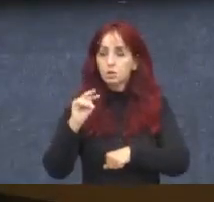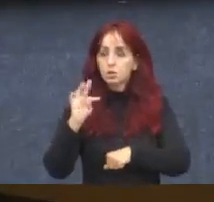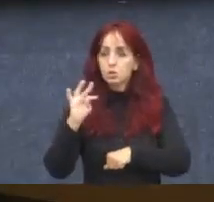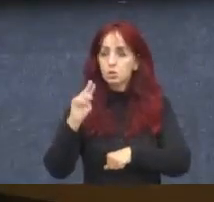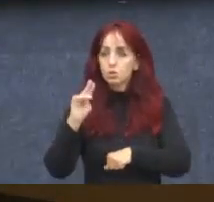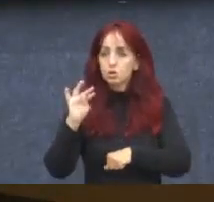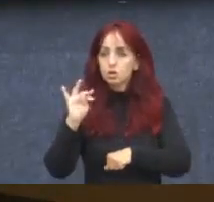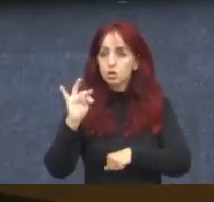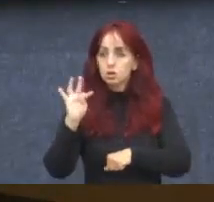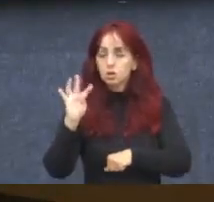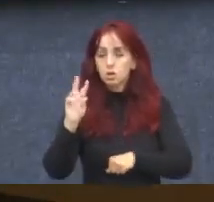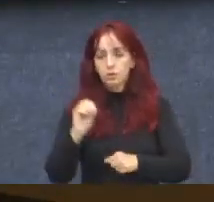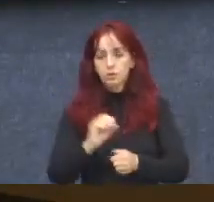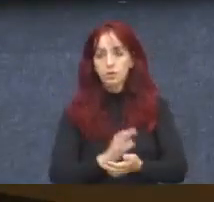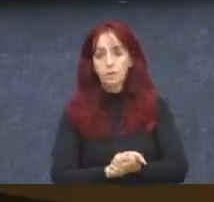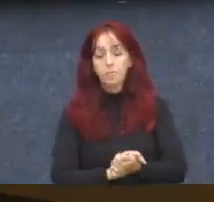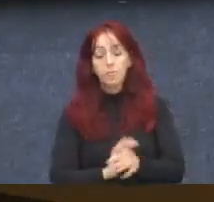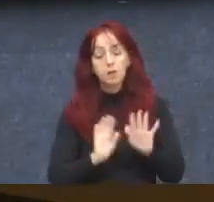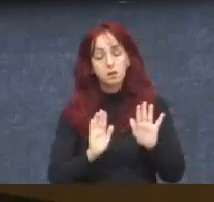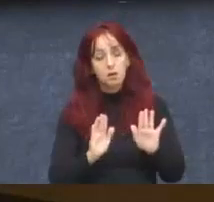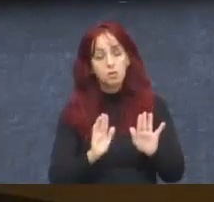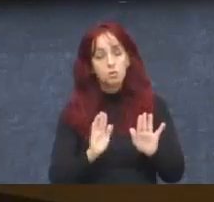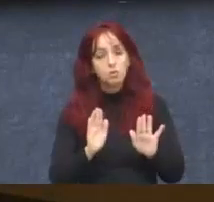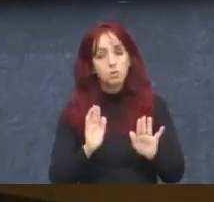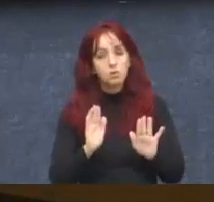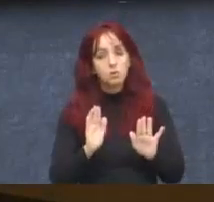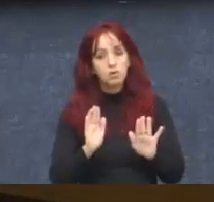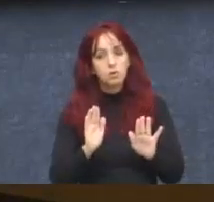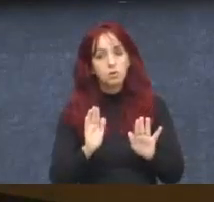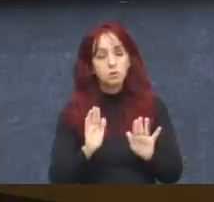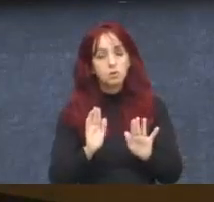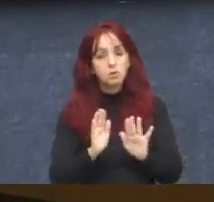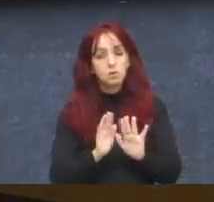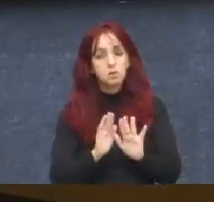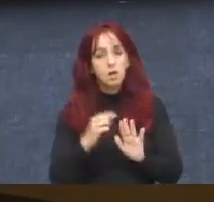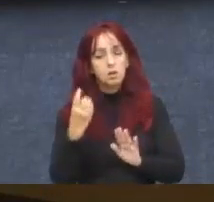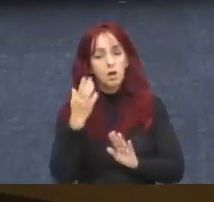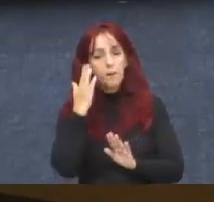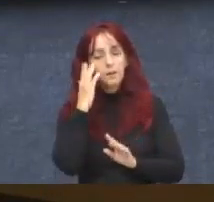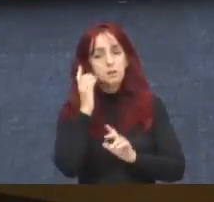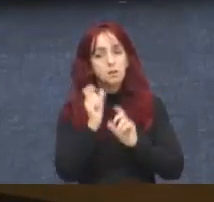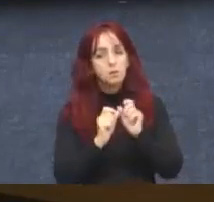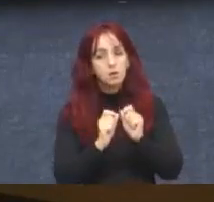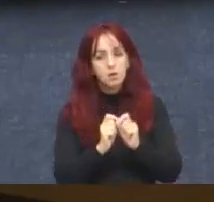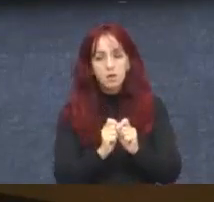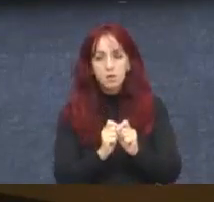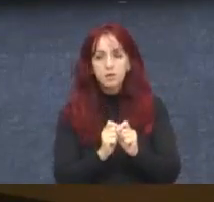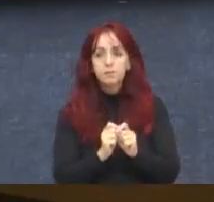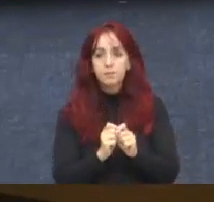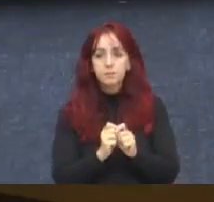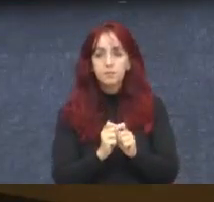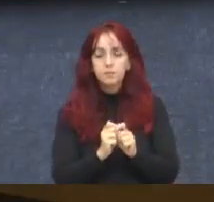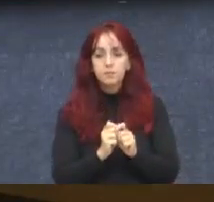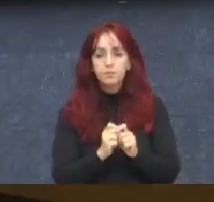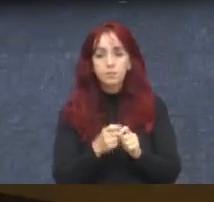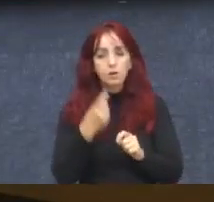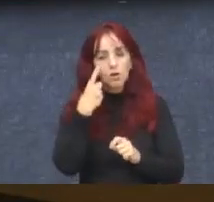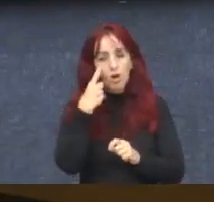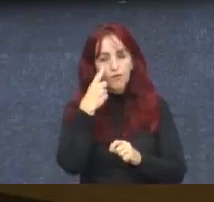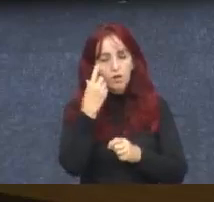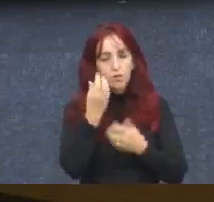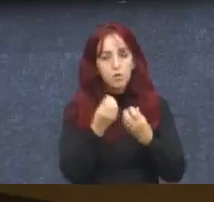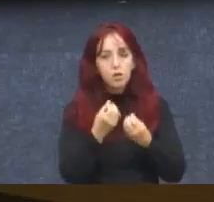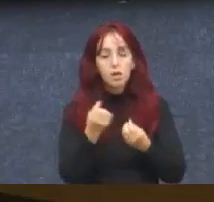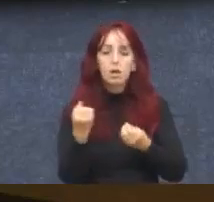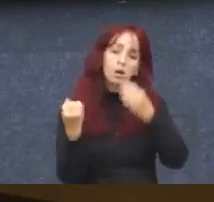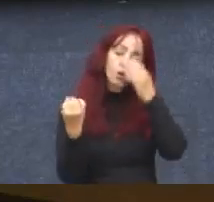Pedro colocou, a intenção nossa é justamente acabar com a burocracia. Nós vimos aí o quanto